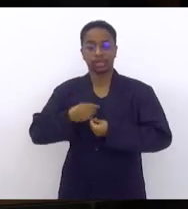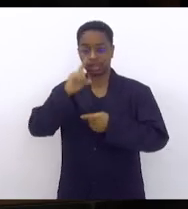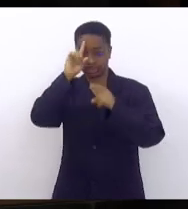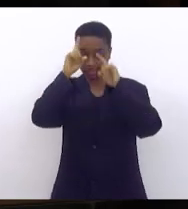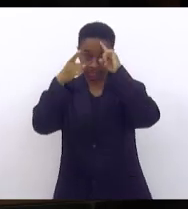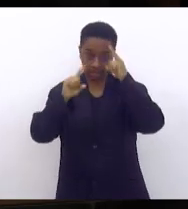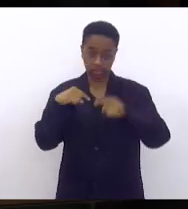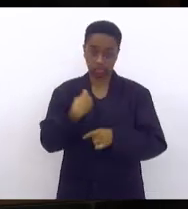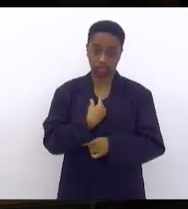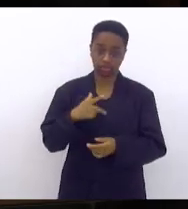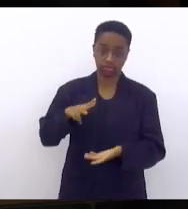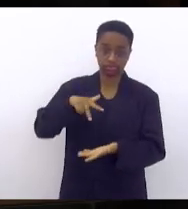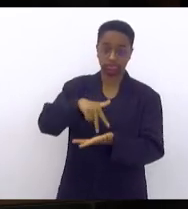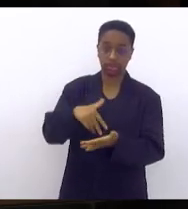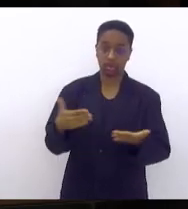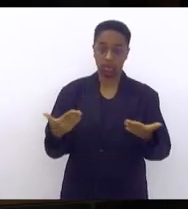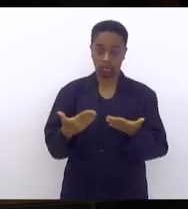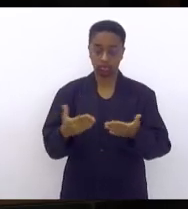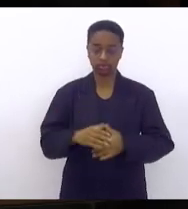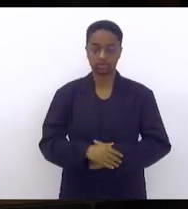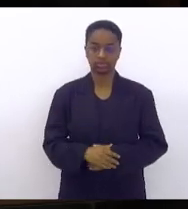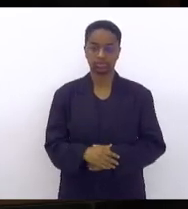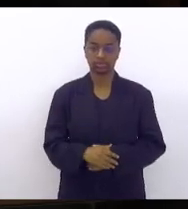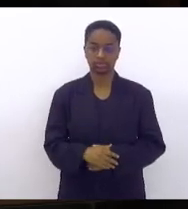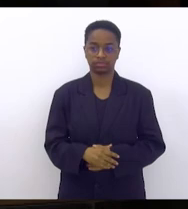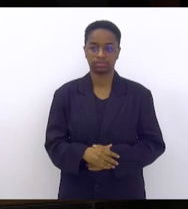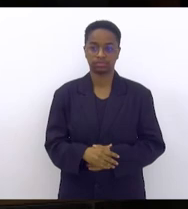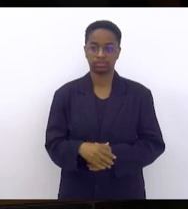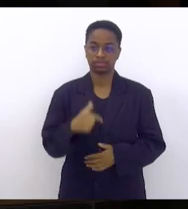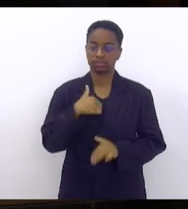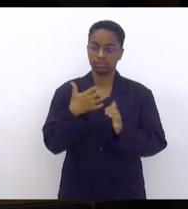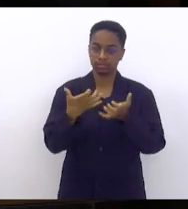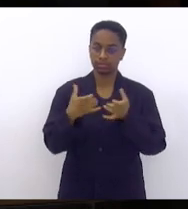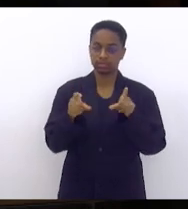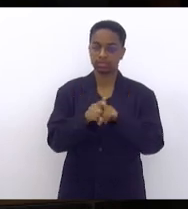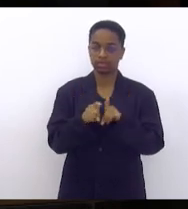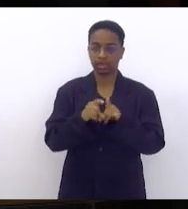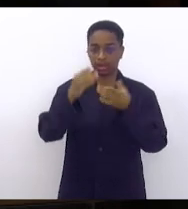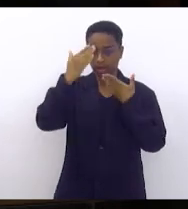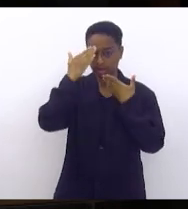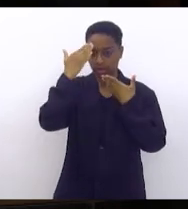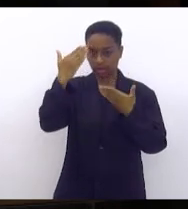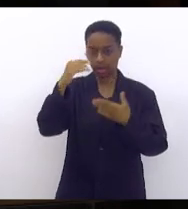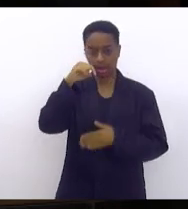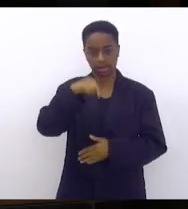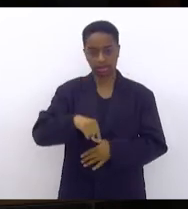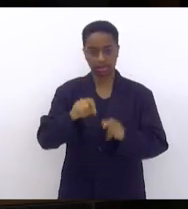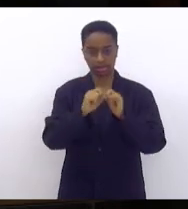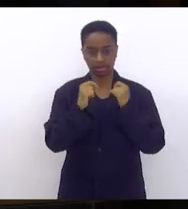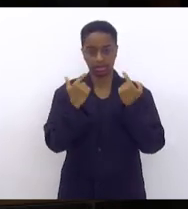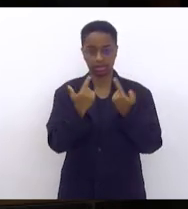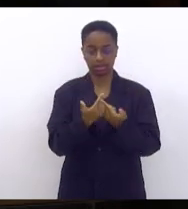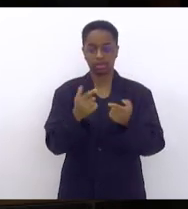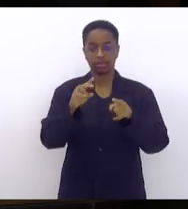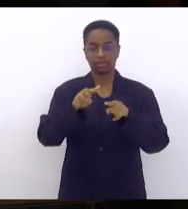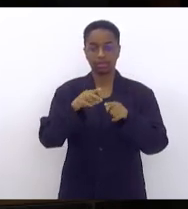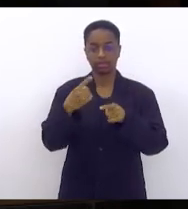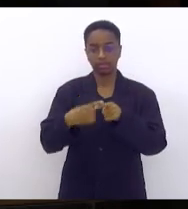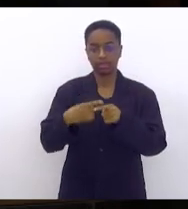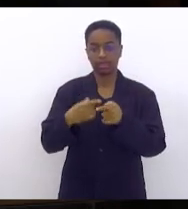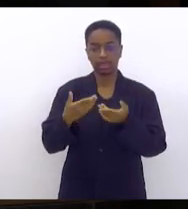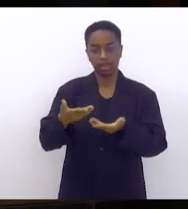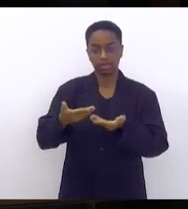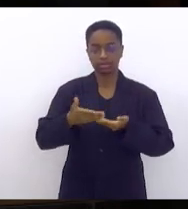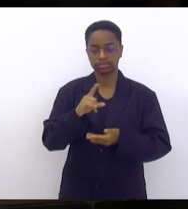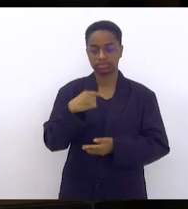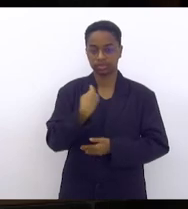aqui hoje nessa audiência. Gostaria de agradecer também a esta casa por nos receber hoje,